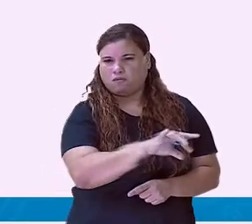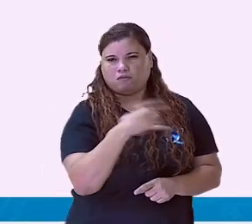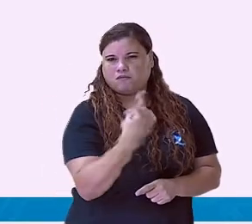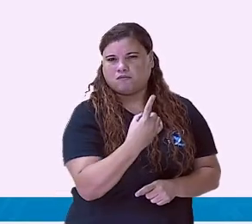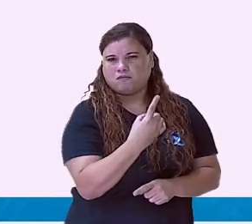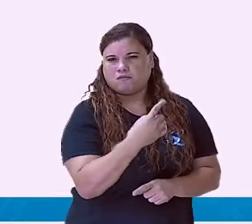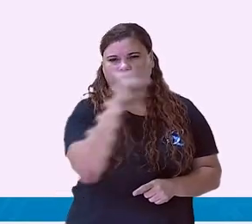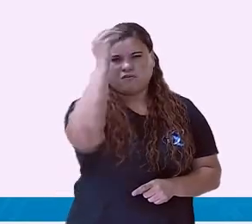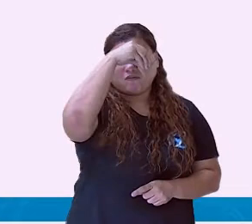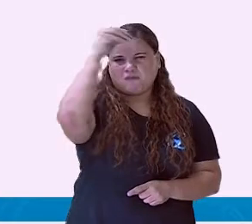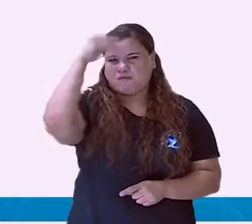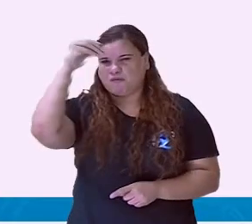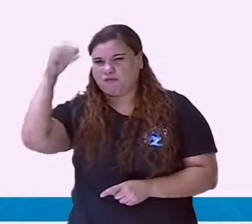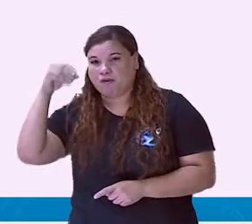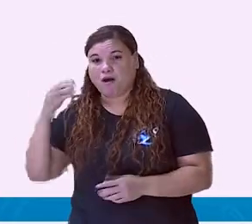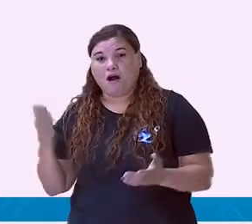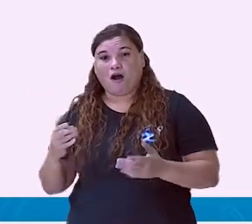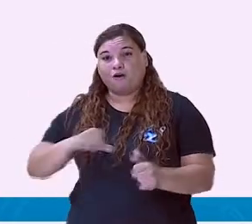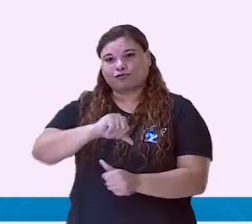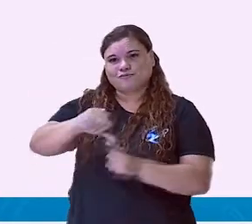Ok?